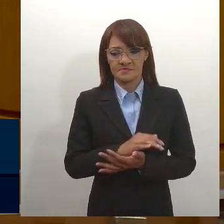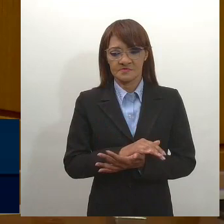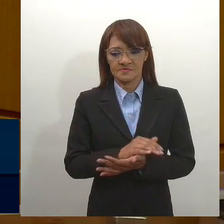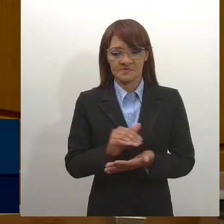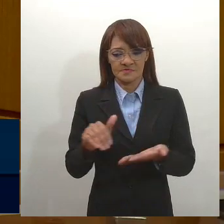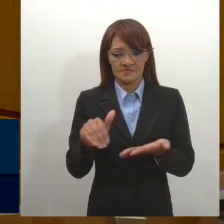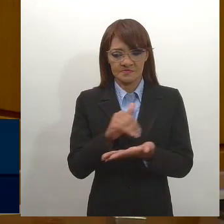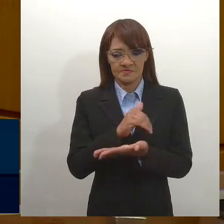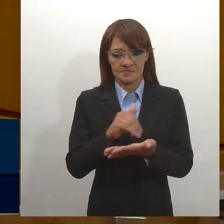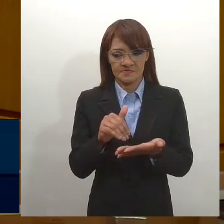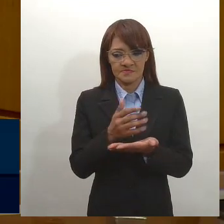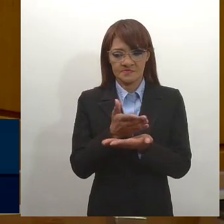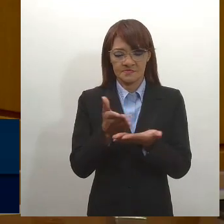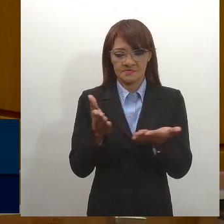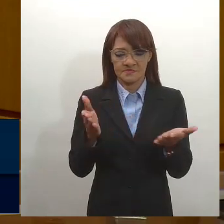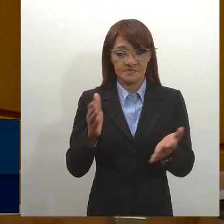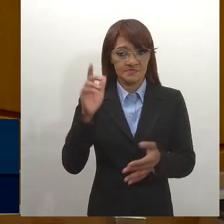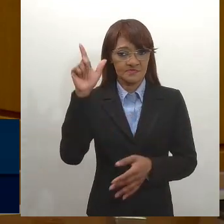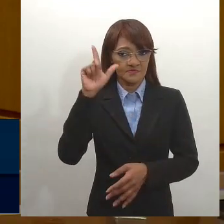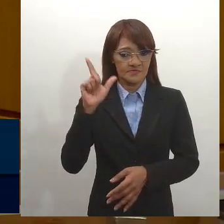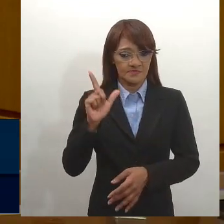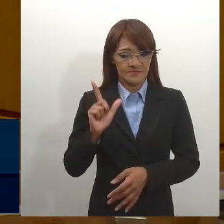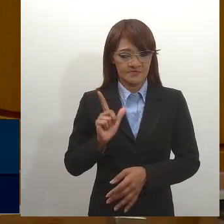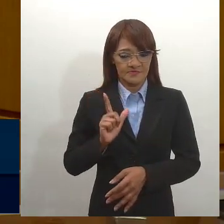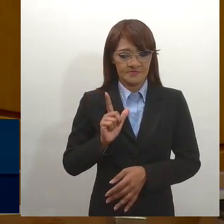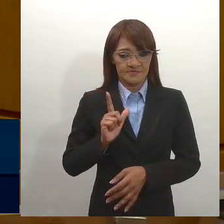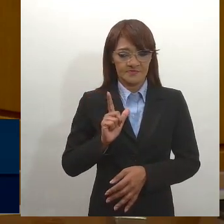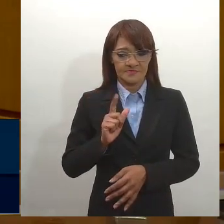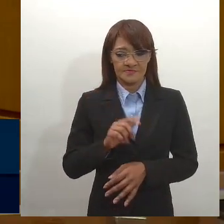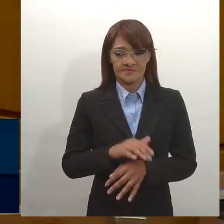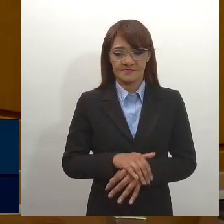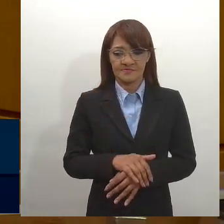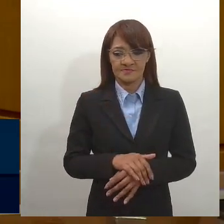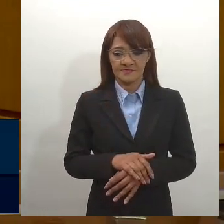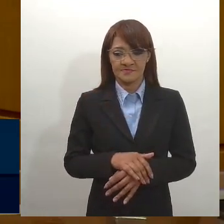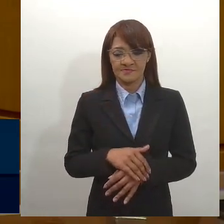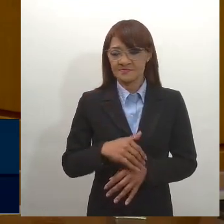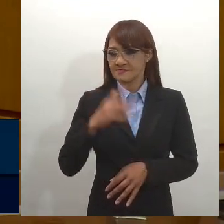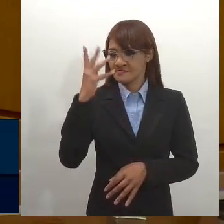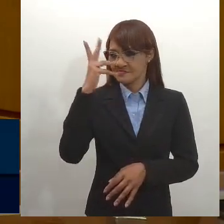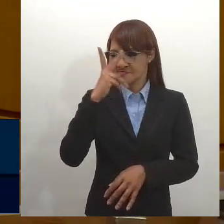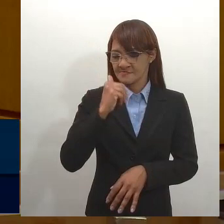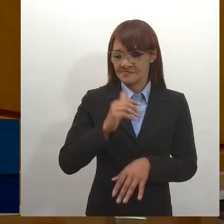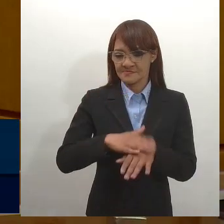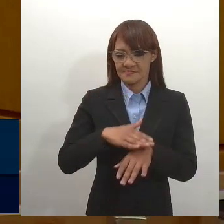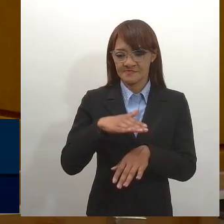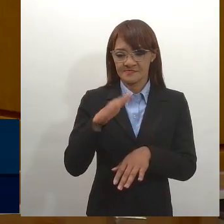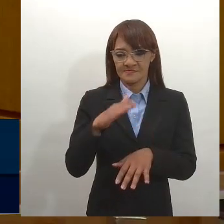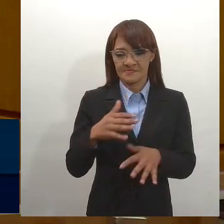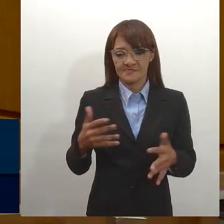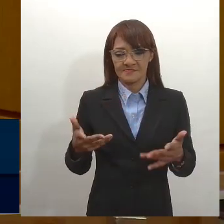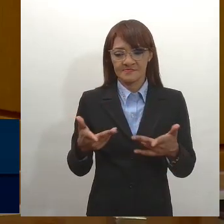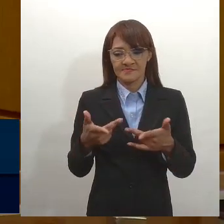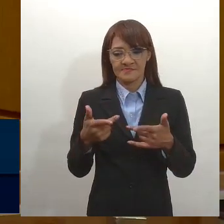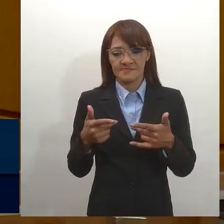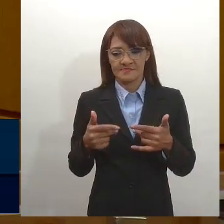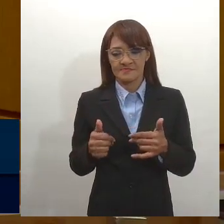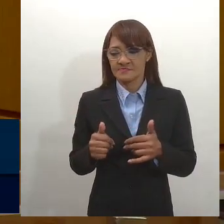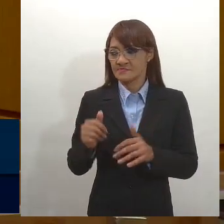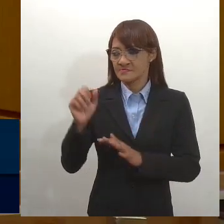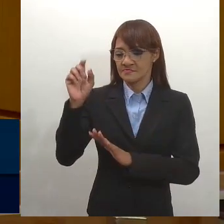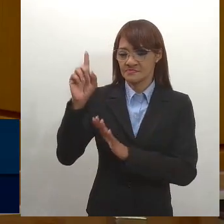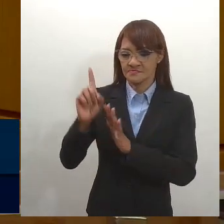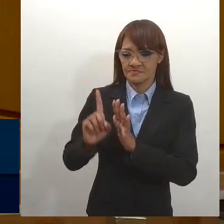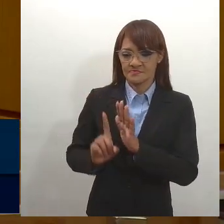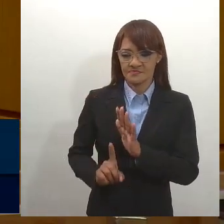e Lucena. Essa mesa está mais linda aí com o diretor-geral, Igor, seu